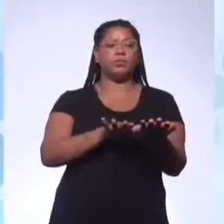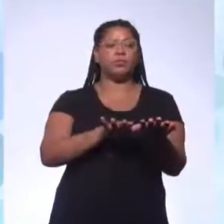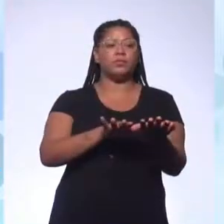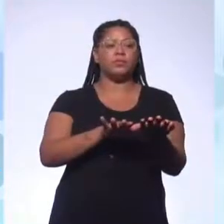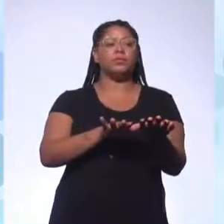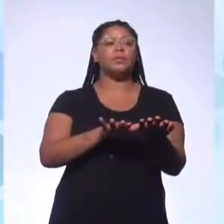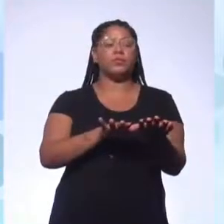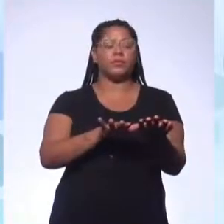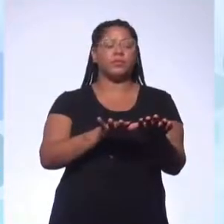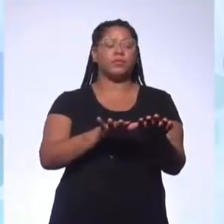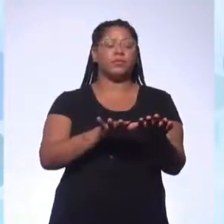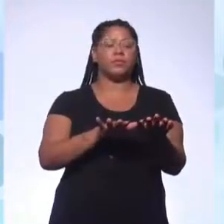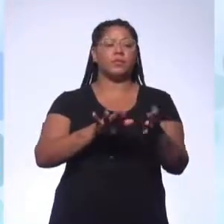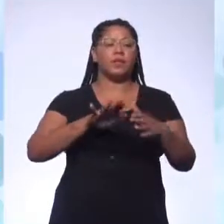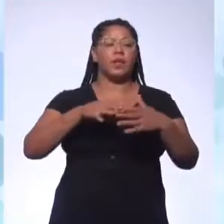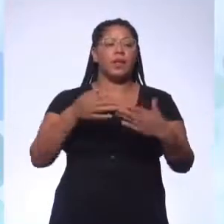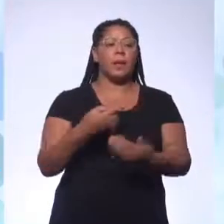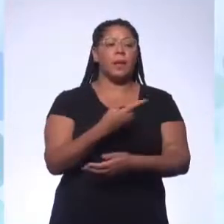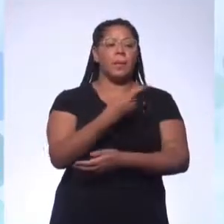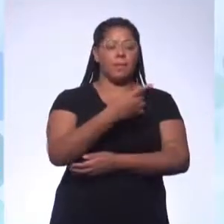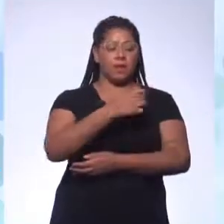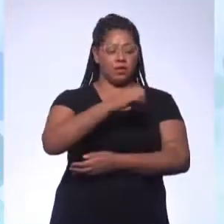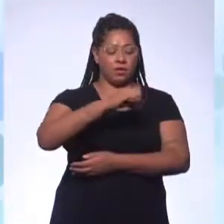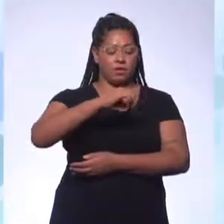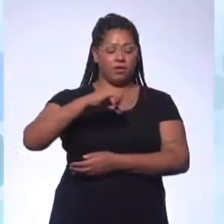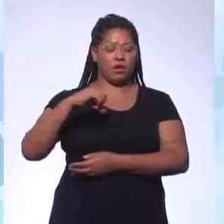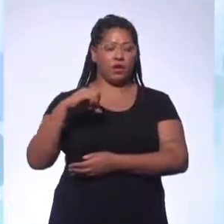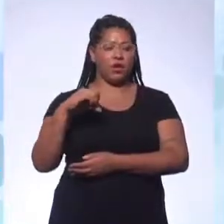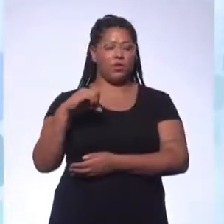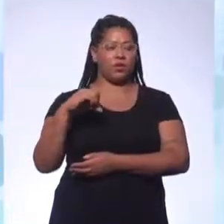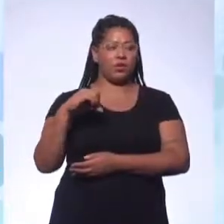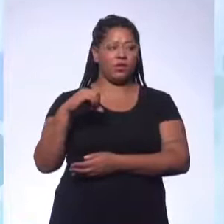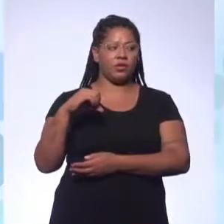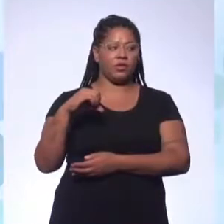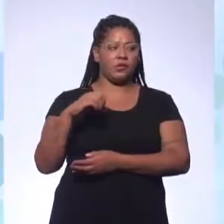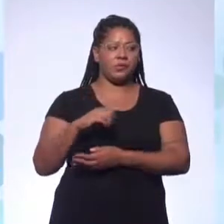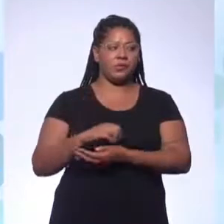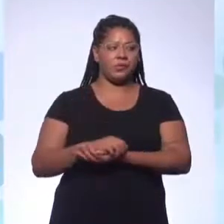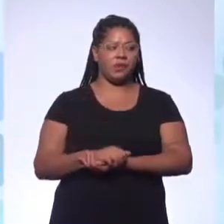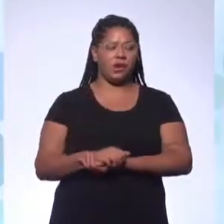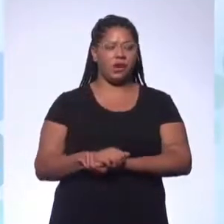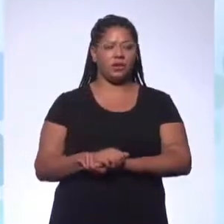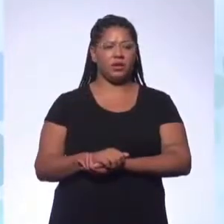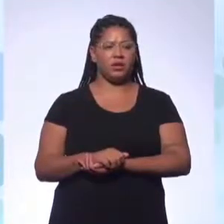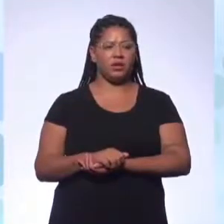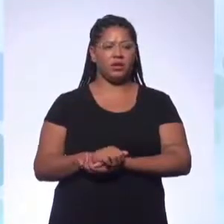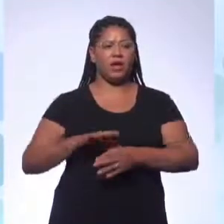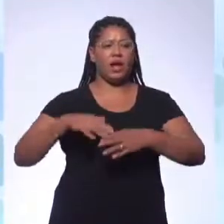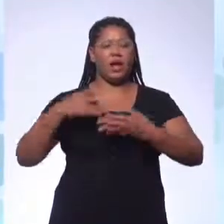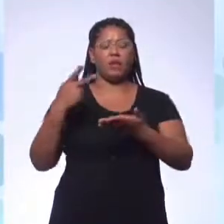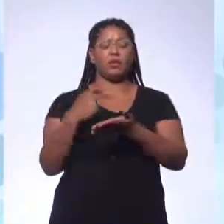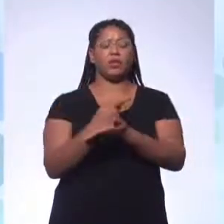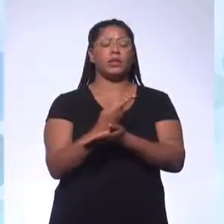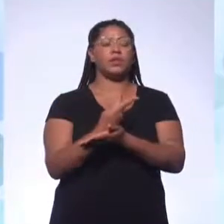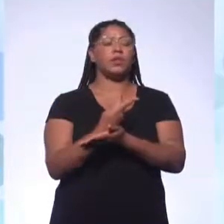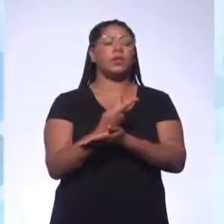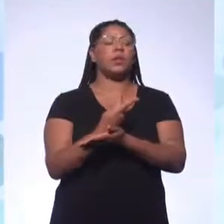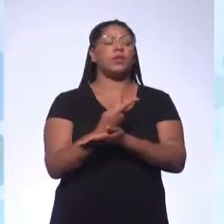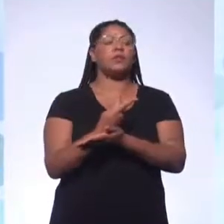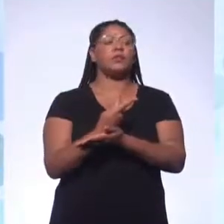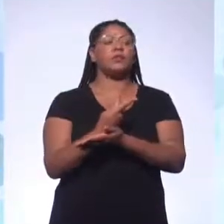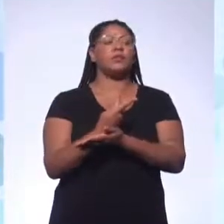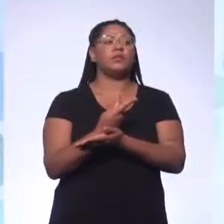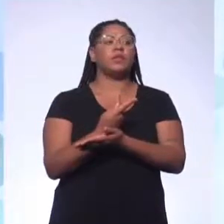é derrubado em 1989, e isso, né, esse fato é como que